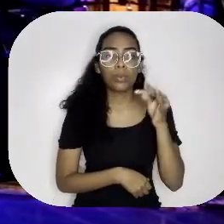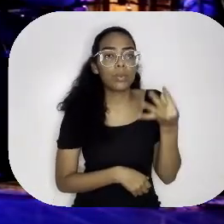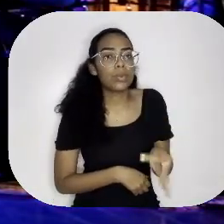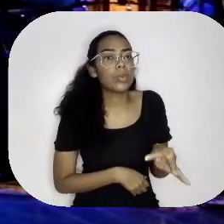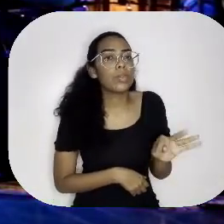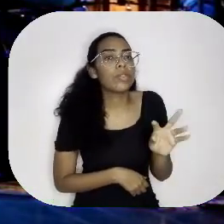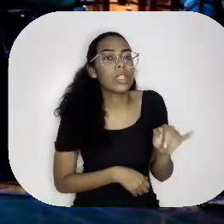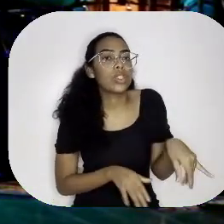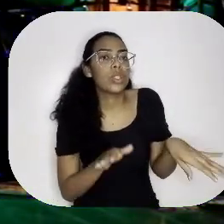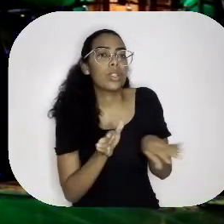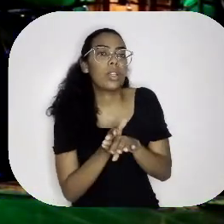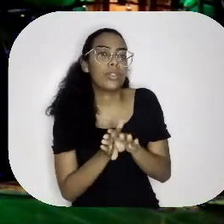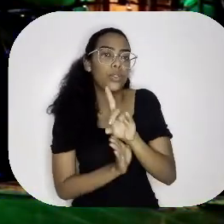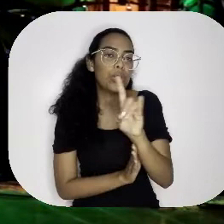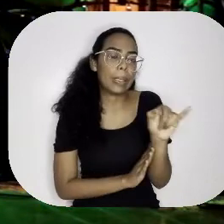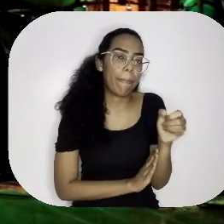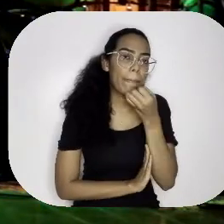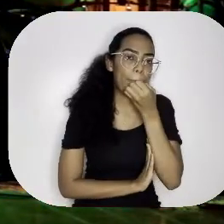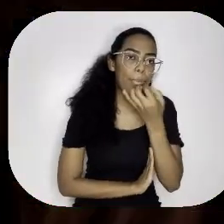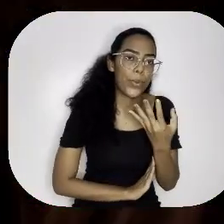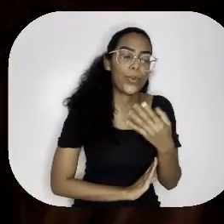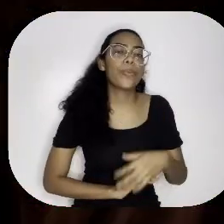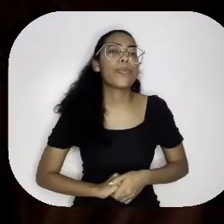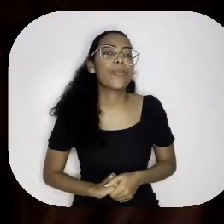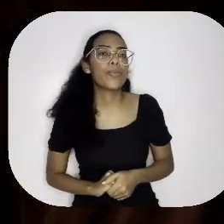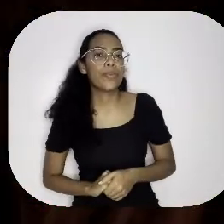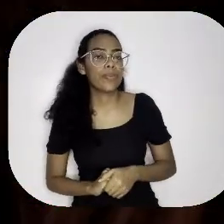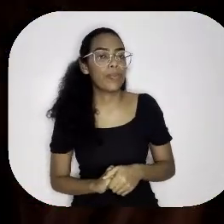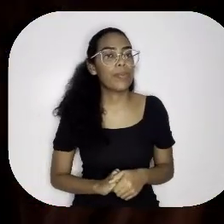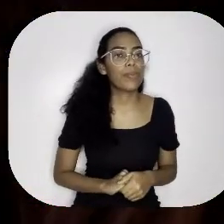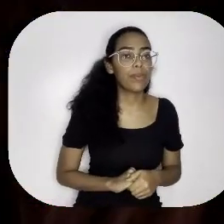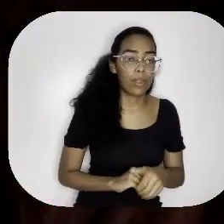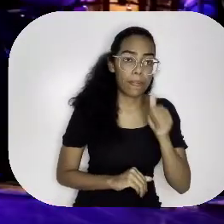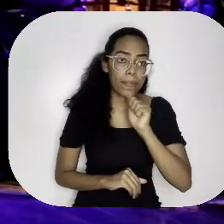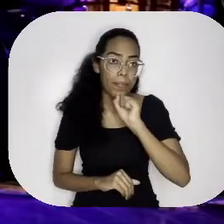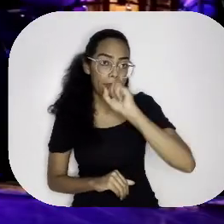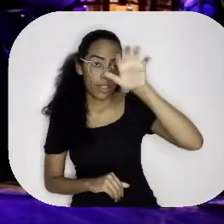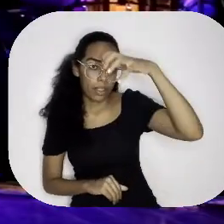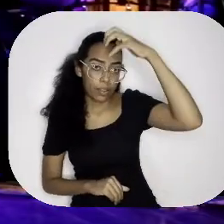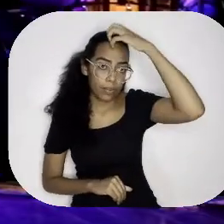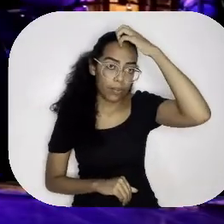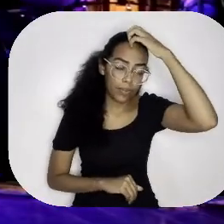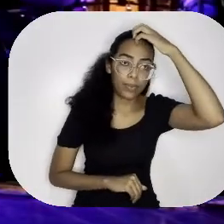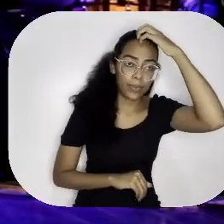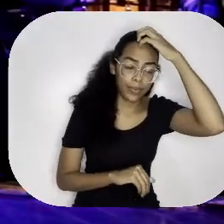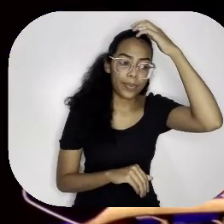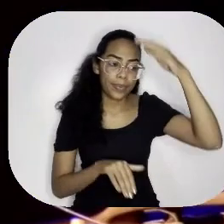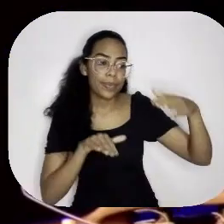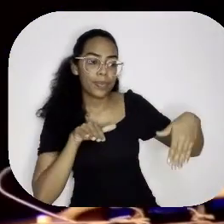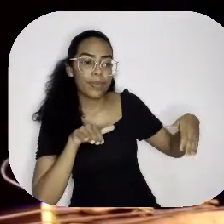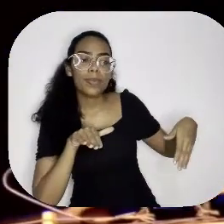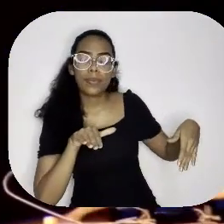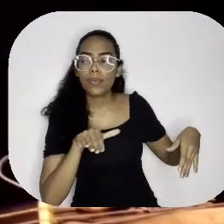novo dia poder chegar. Iemanjá é amar, do mar ao sertão,